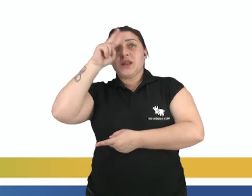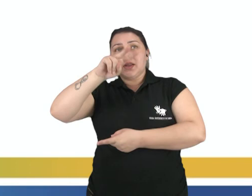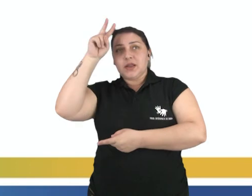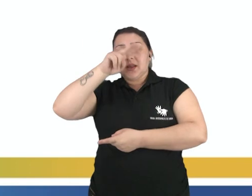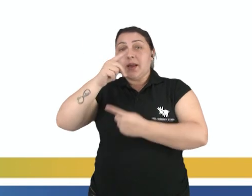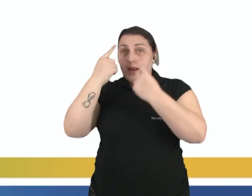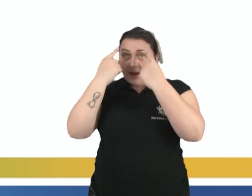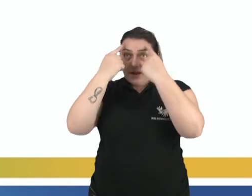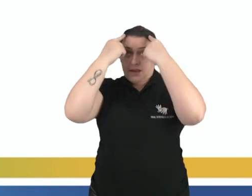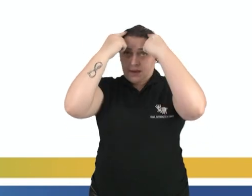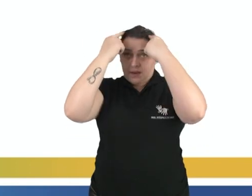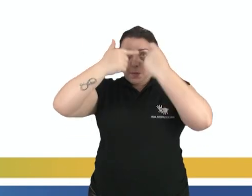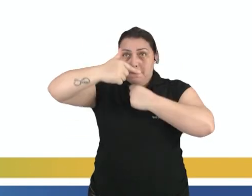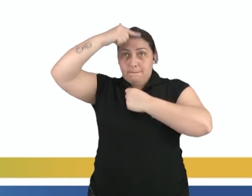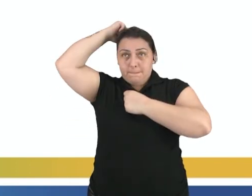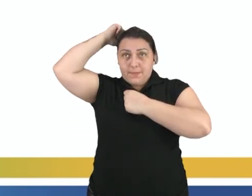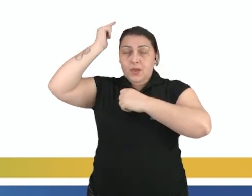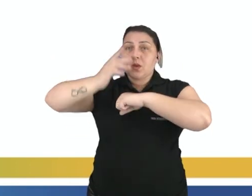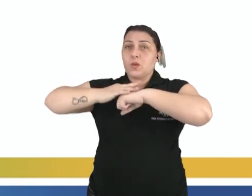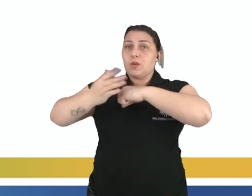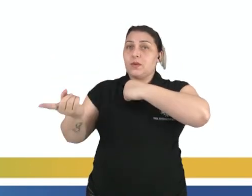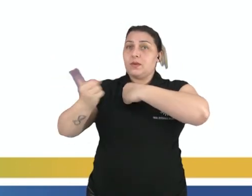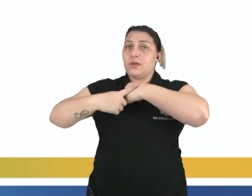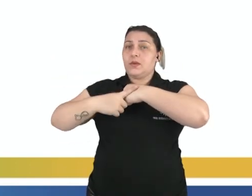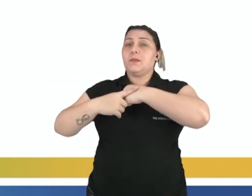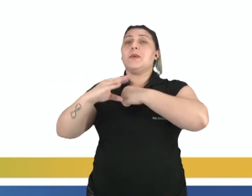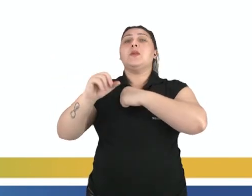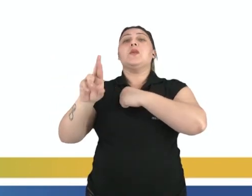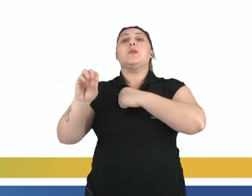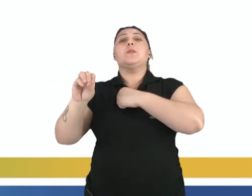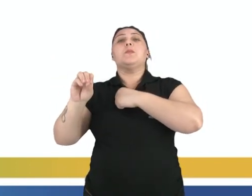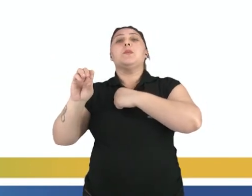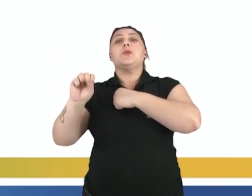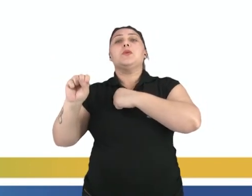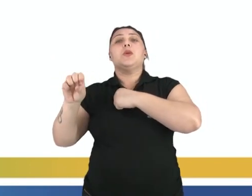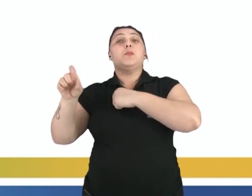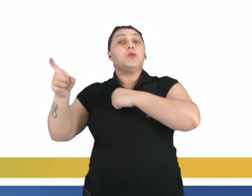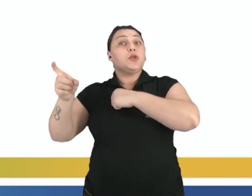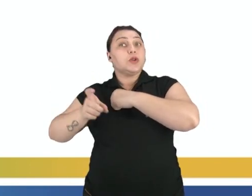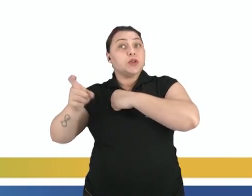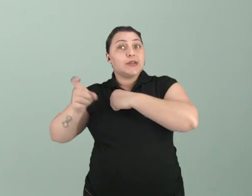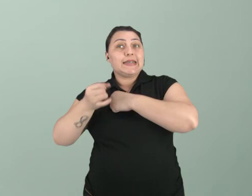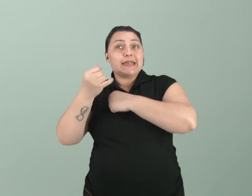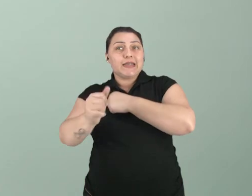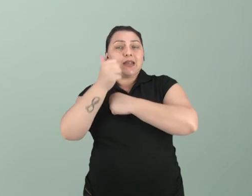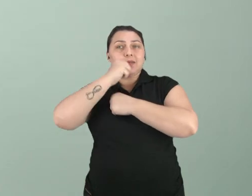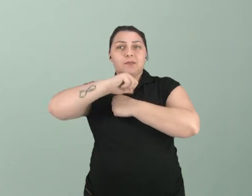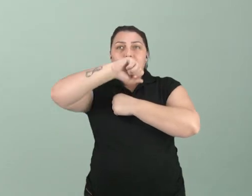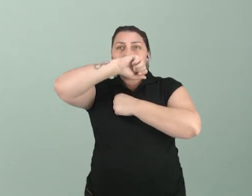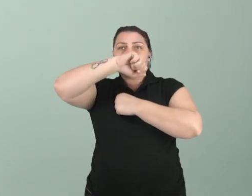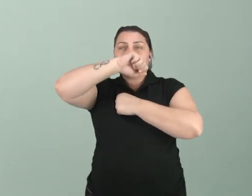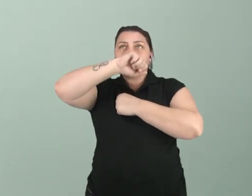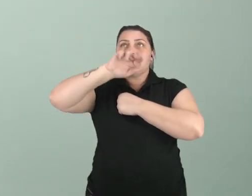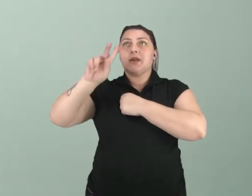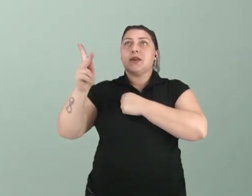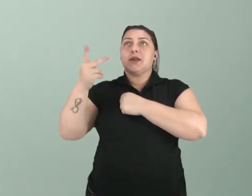a calvície ela é uma doença transmitida pelo cromossomo X. Então, se a mãe dele ela